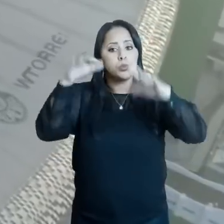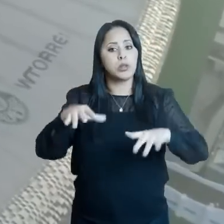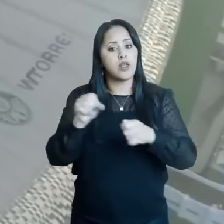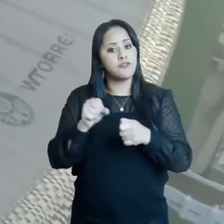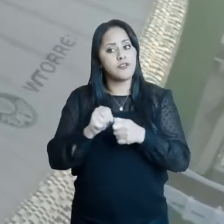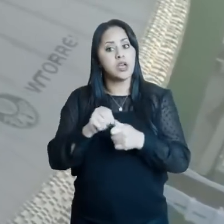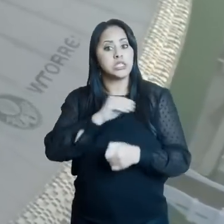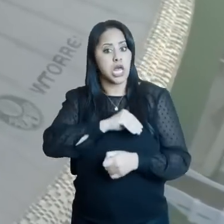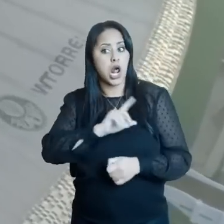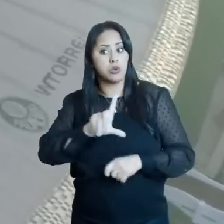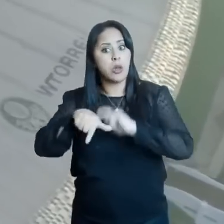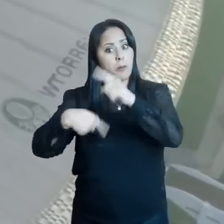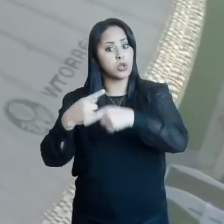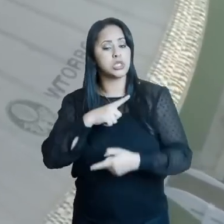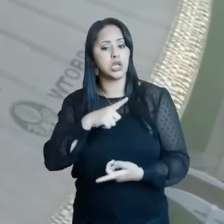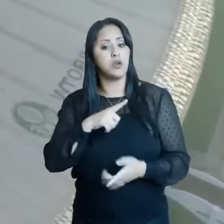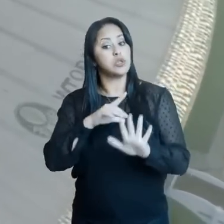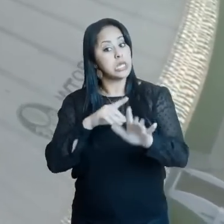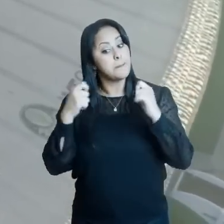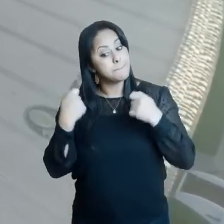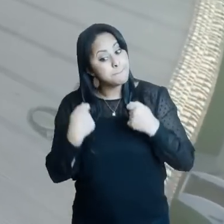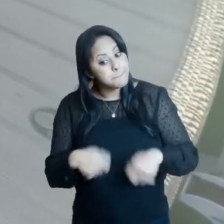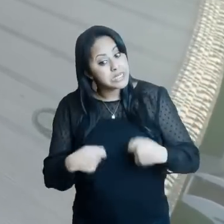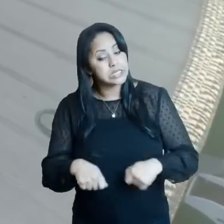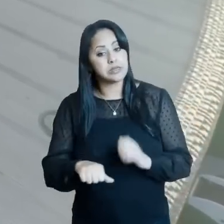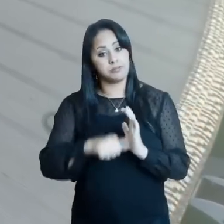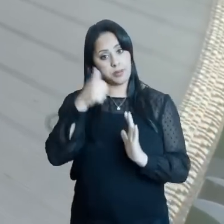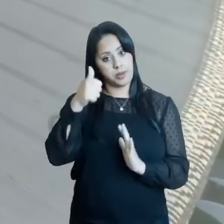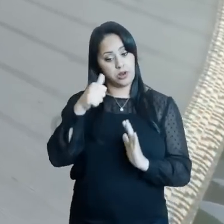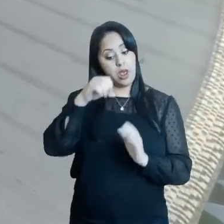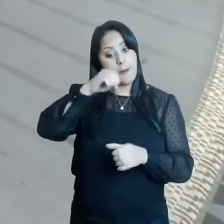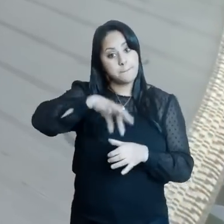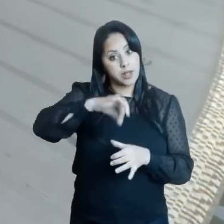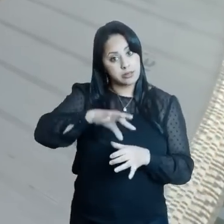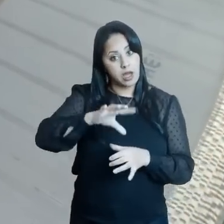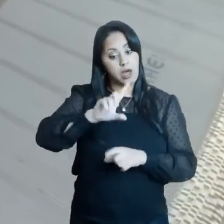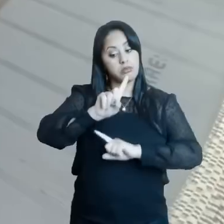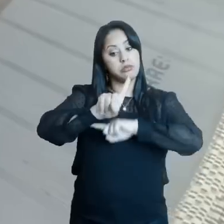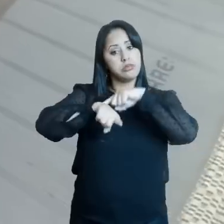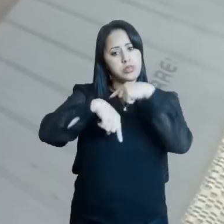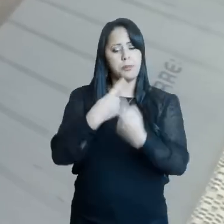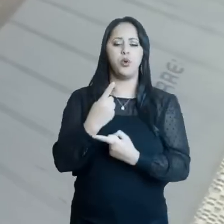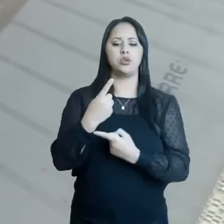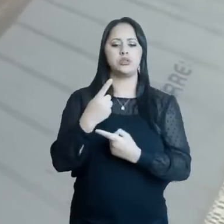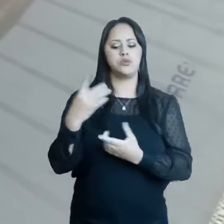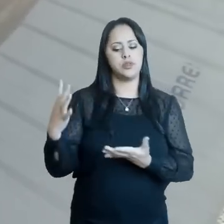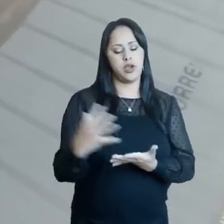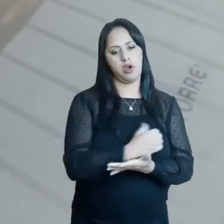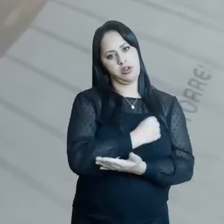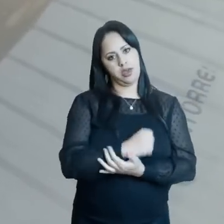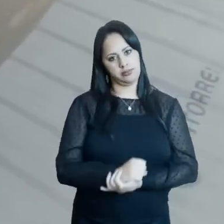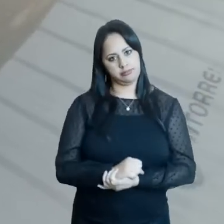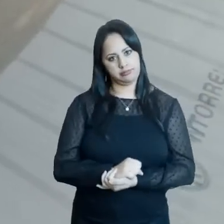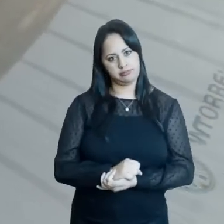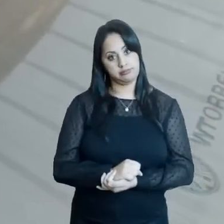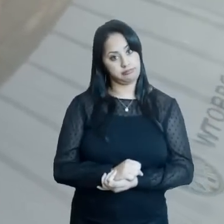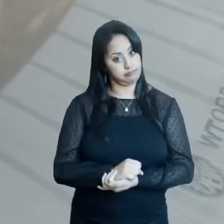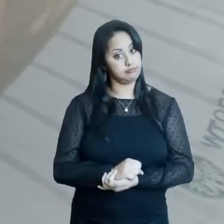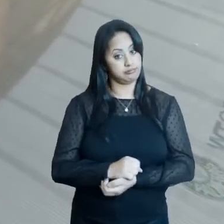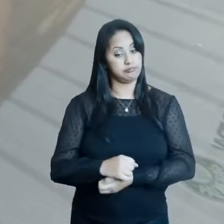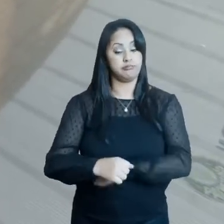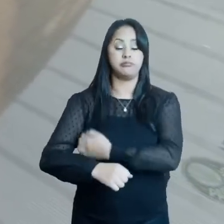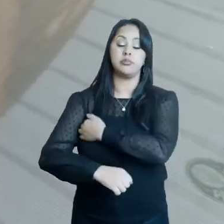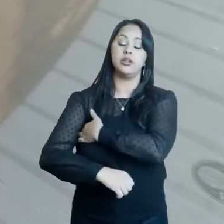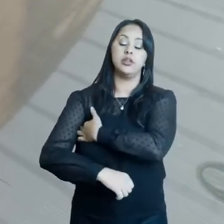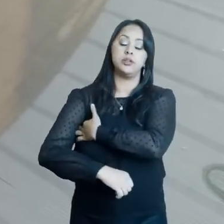tem que plantar para depois você colher, você tem que plantar o fruto. Então, se você não tem autoridade ainda a ponto de você conseguir fazer isso com o seu infoproduto, com o